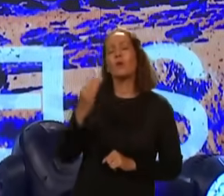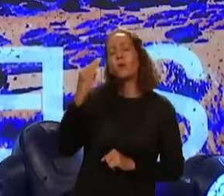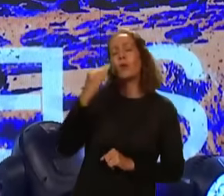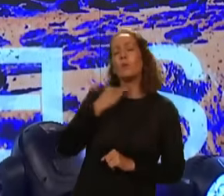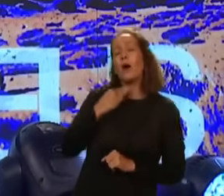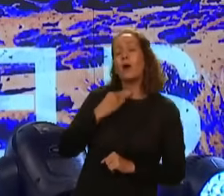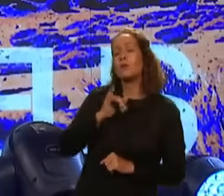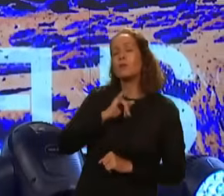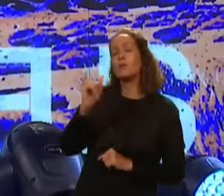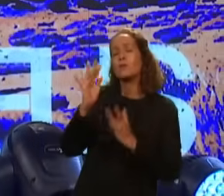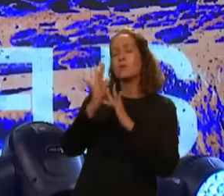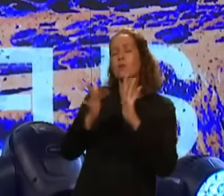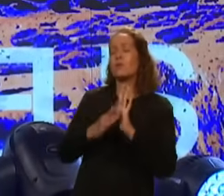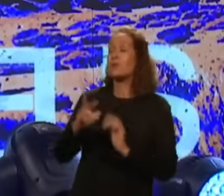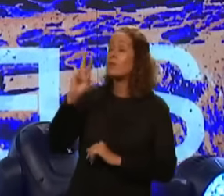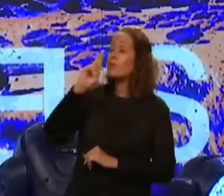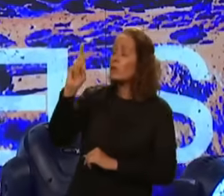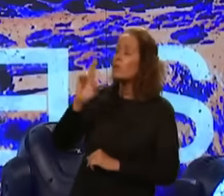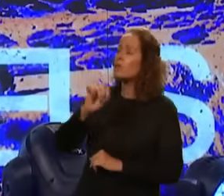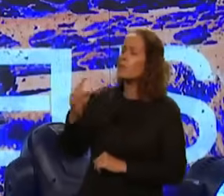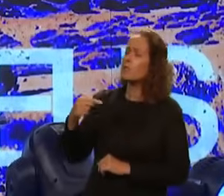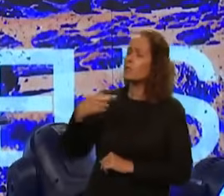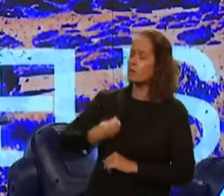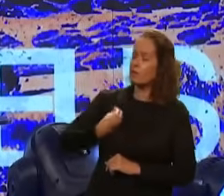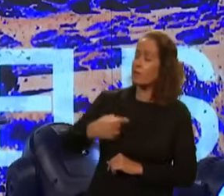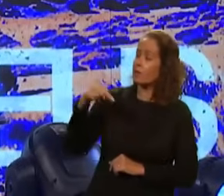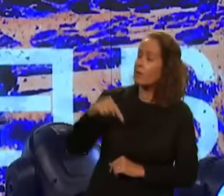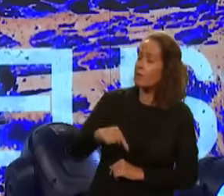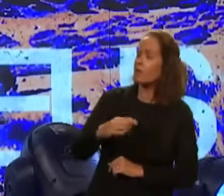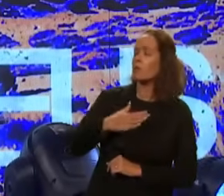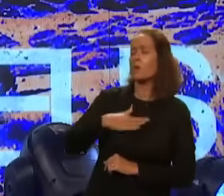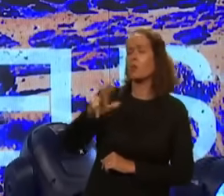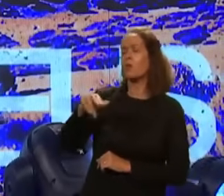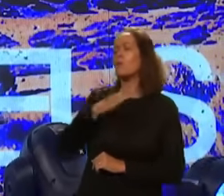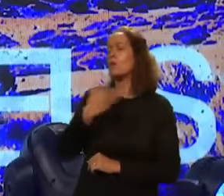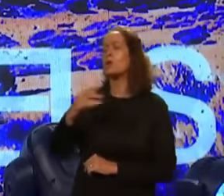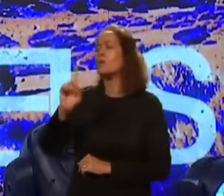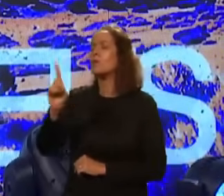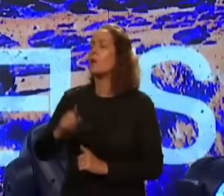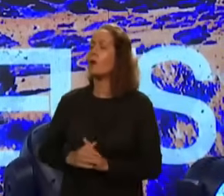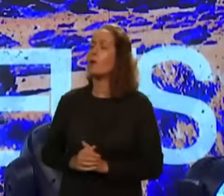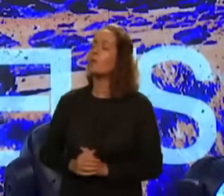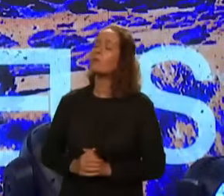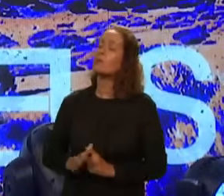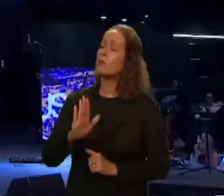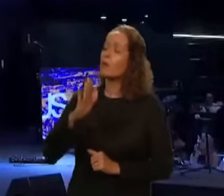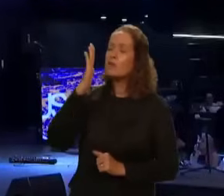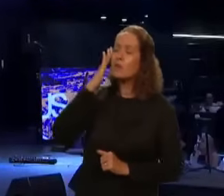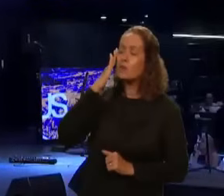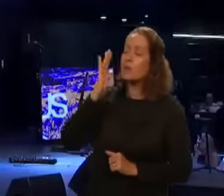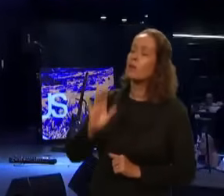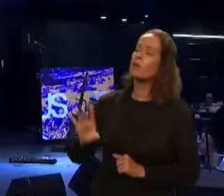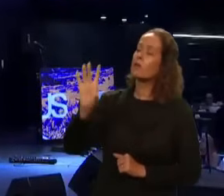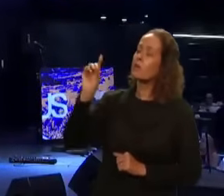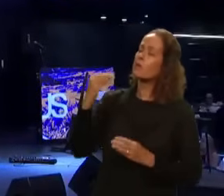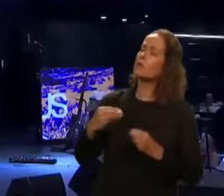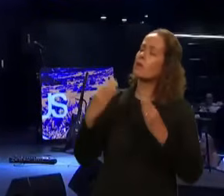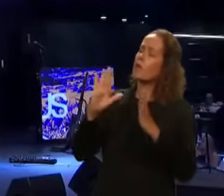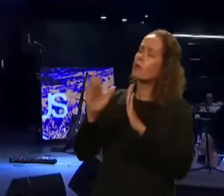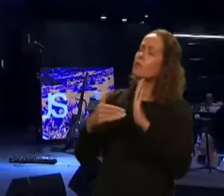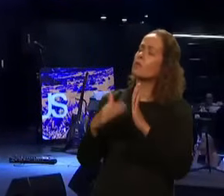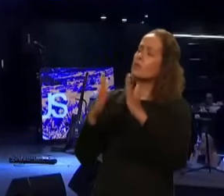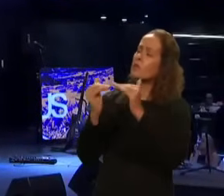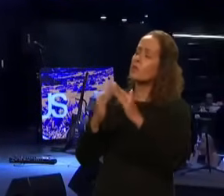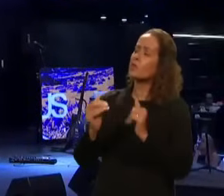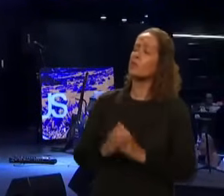se estivesses aqui, meu irmão não teria morrido. Mas eu sei que mesmo agora Deus te dará tudo o que pedires. Disse-lhe Jesus: o seu irmão